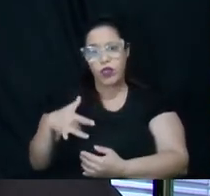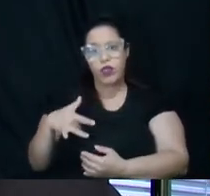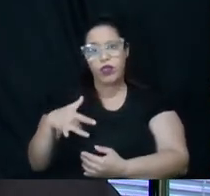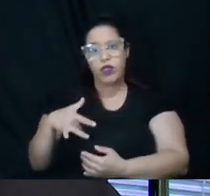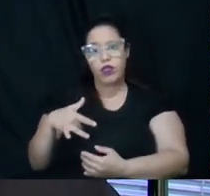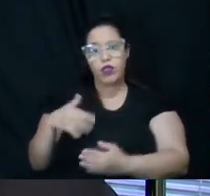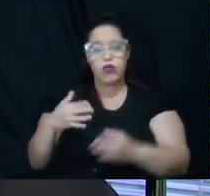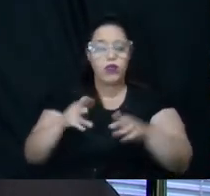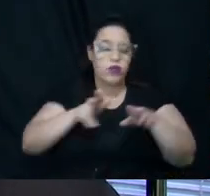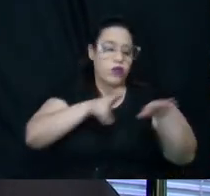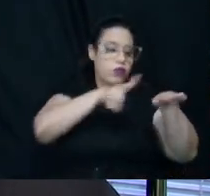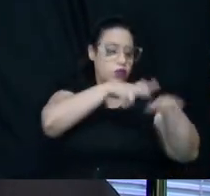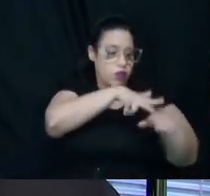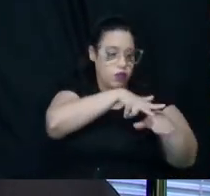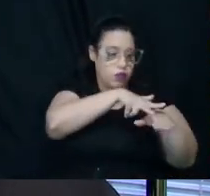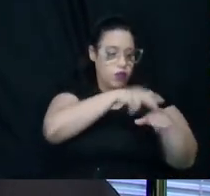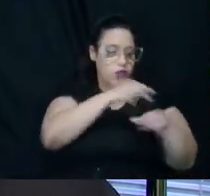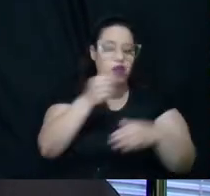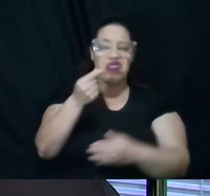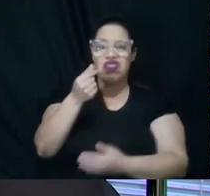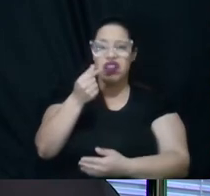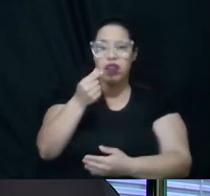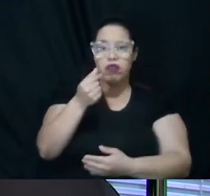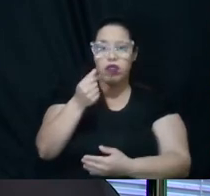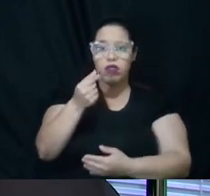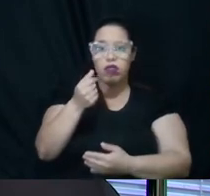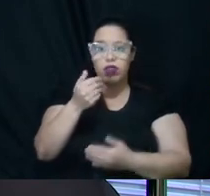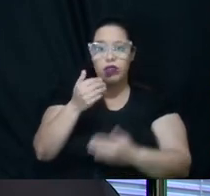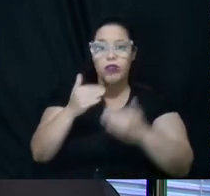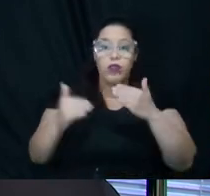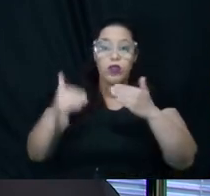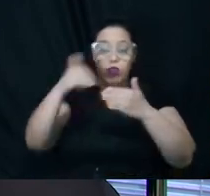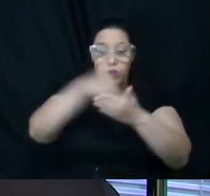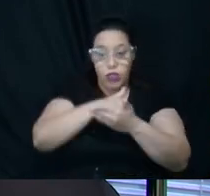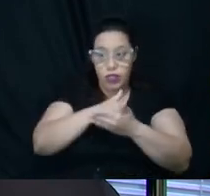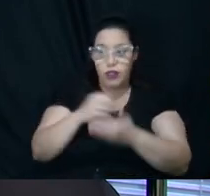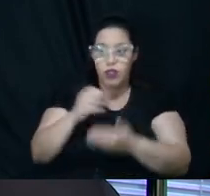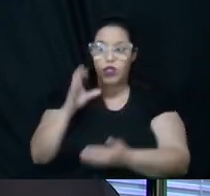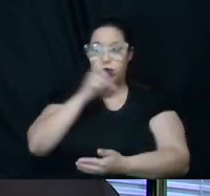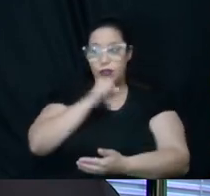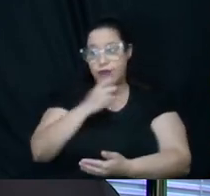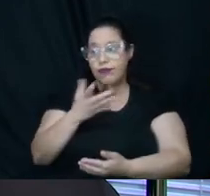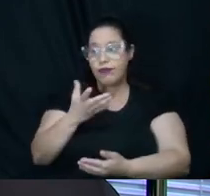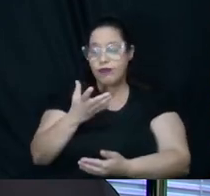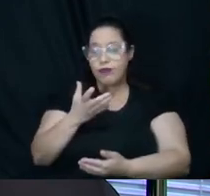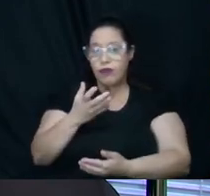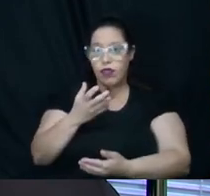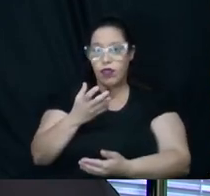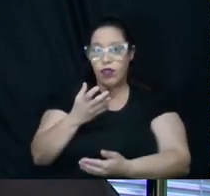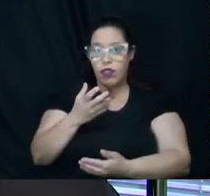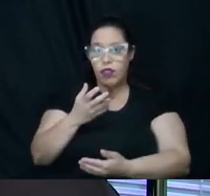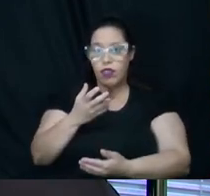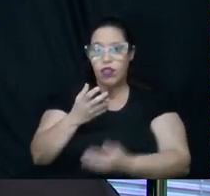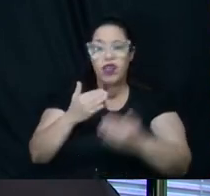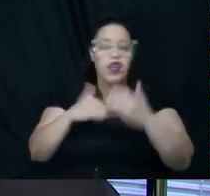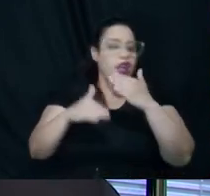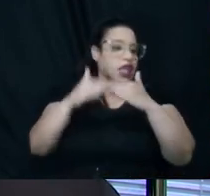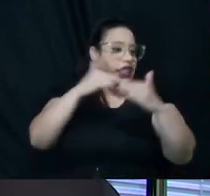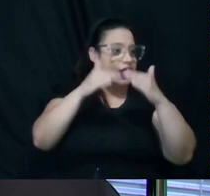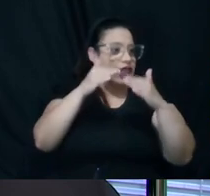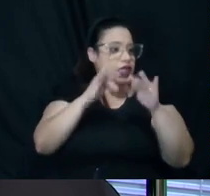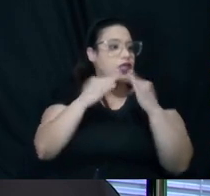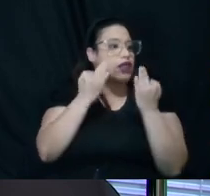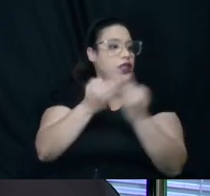e esse valor do internamento ele não estava numa reserva de emergência. Ele já vai acabar se tornando um endividamento. Mas a família tem que lembrar